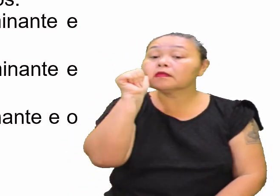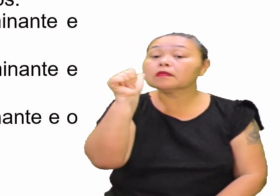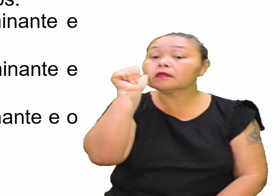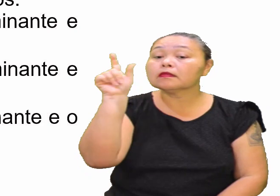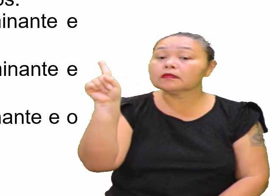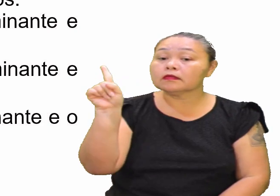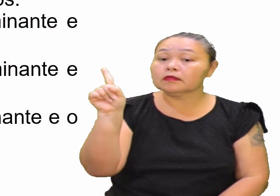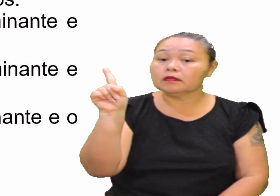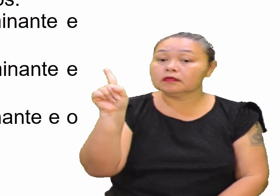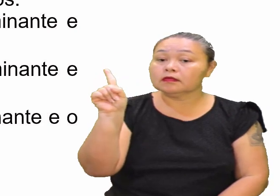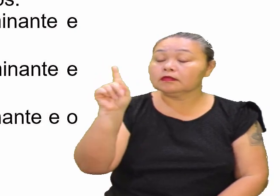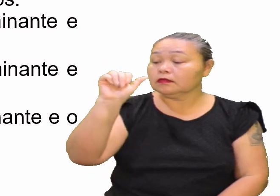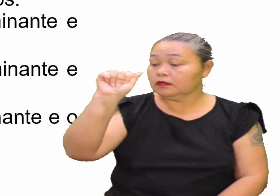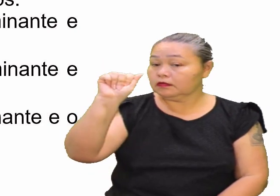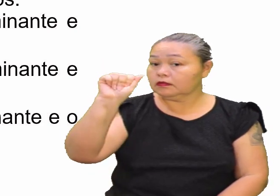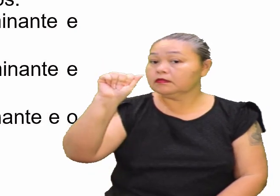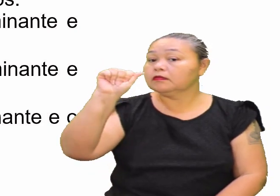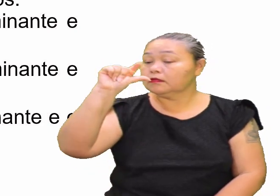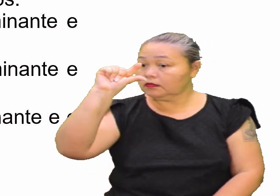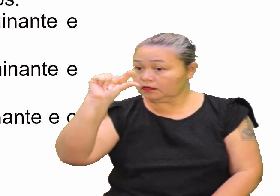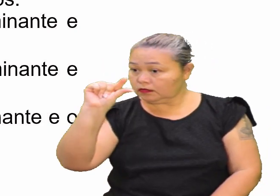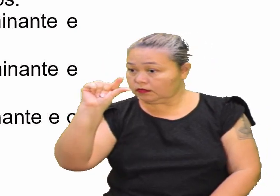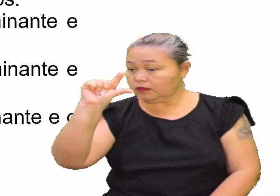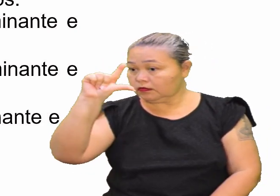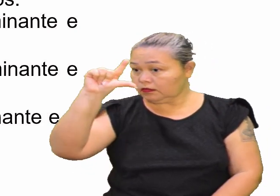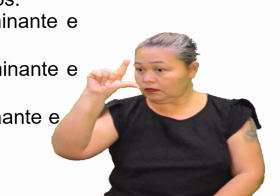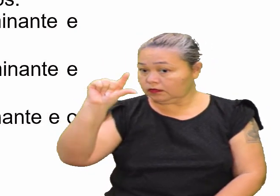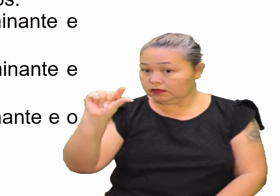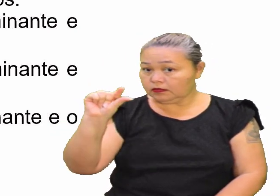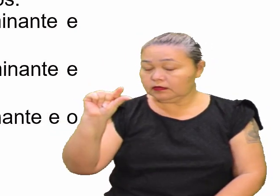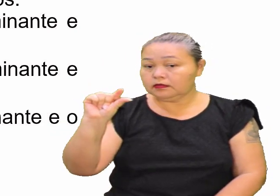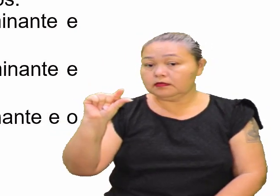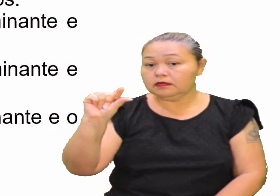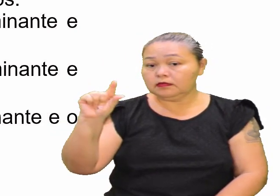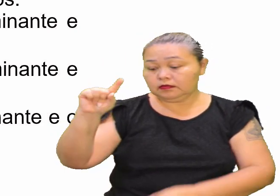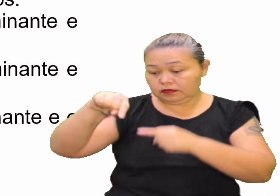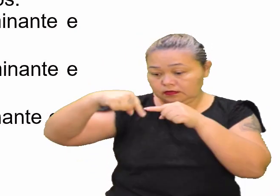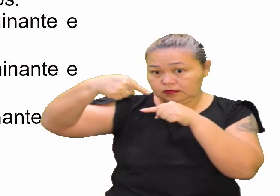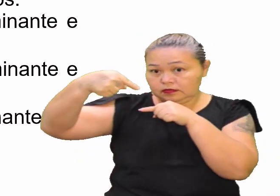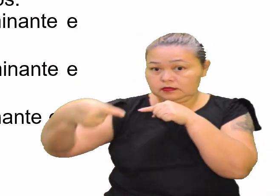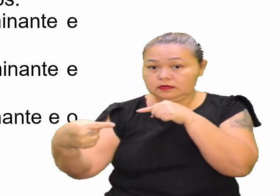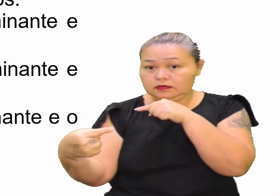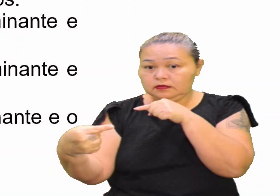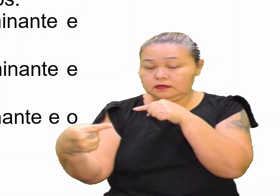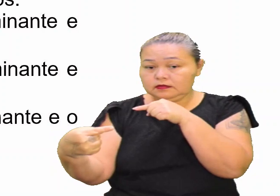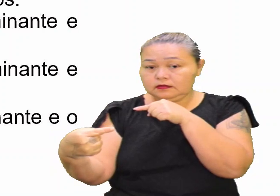B. O fenótipo afetado é considerado por um gene recessivo?